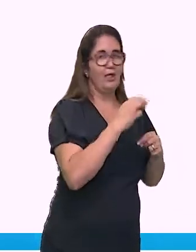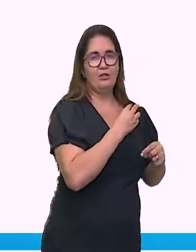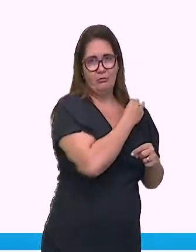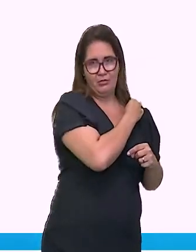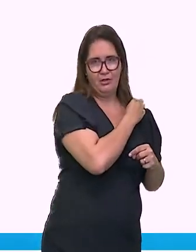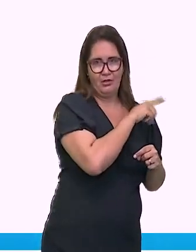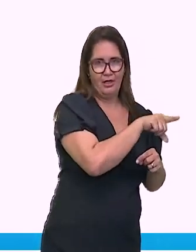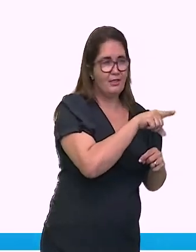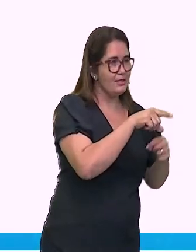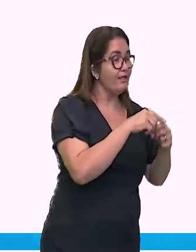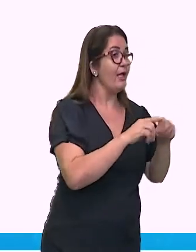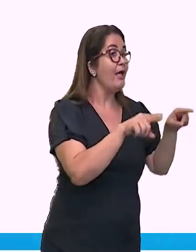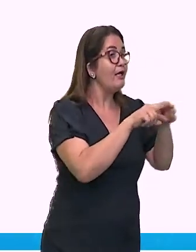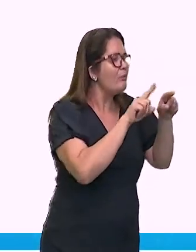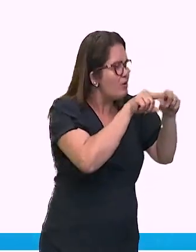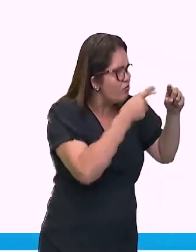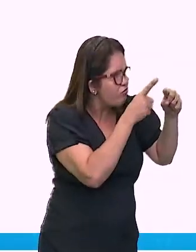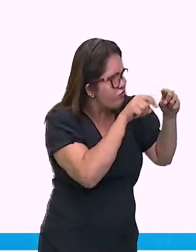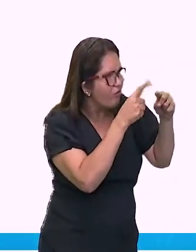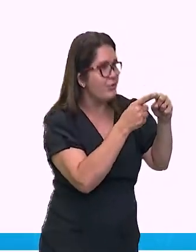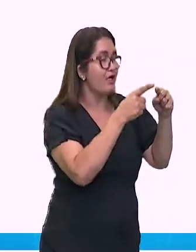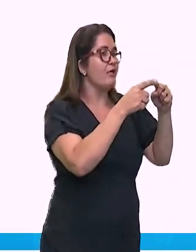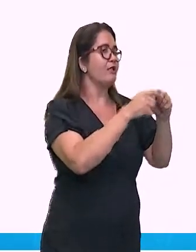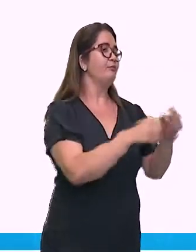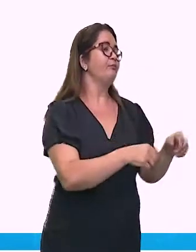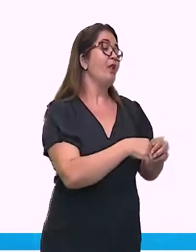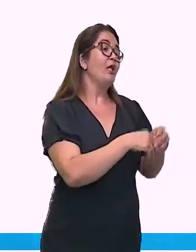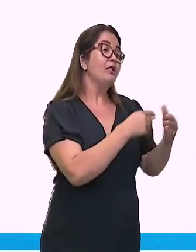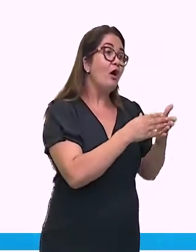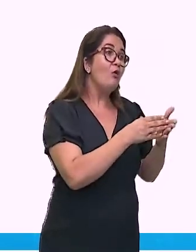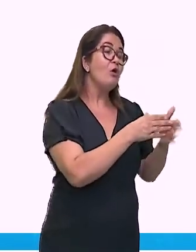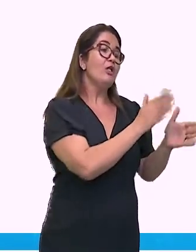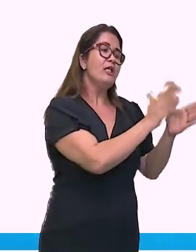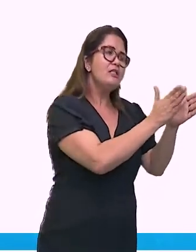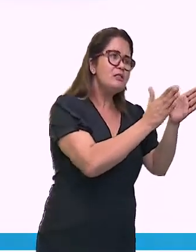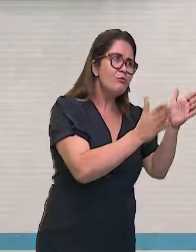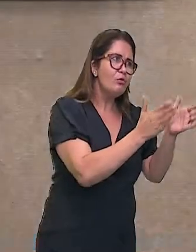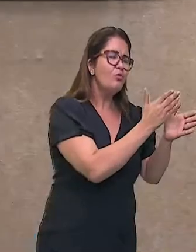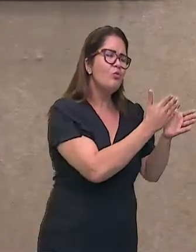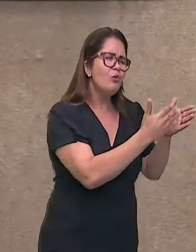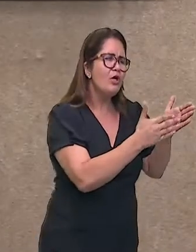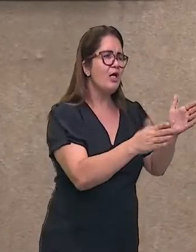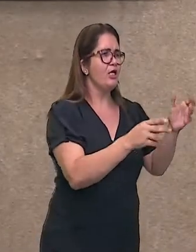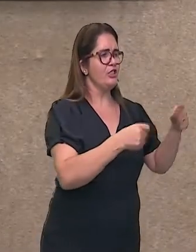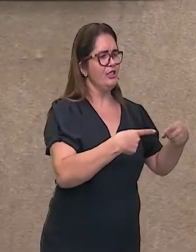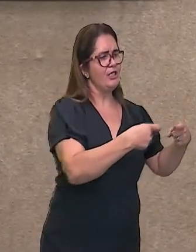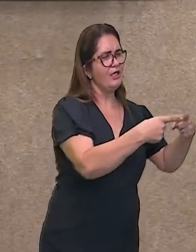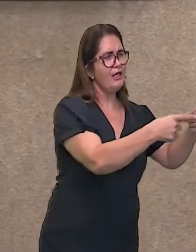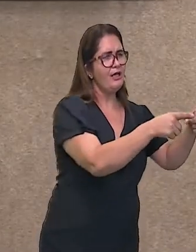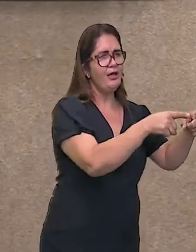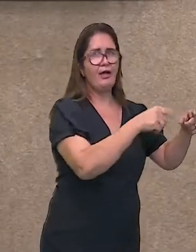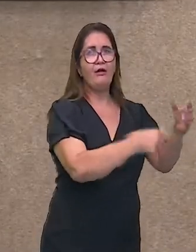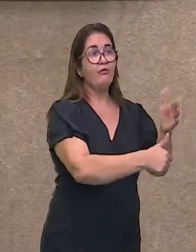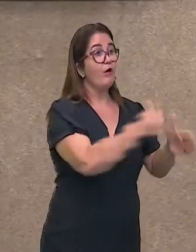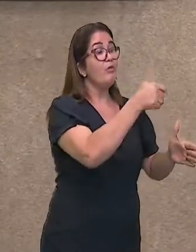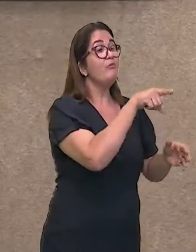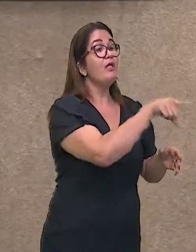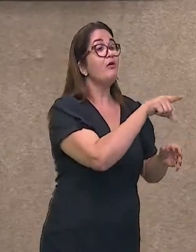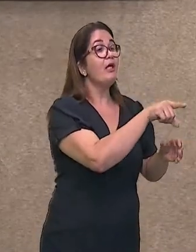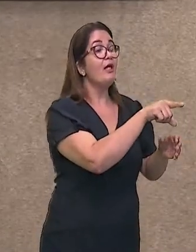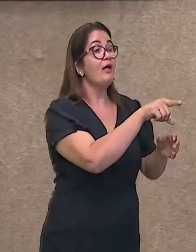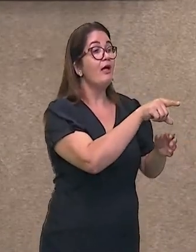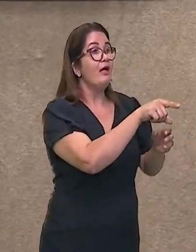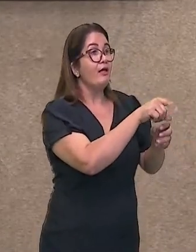aproximavam. Durante a Guerra de Trincheiras, foram utilizadas pela primeira vez as armas